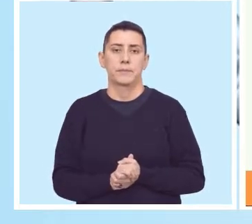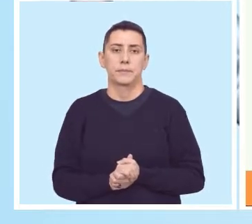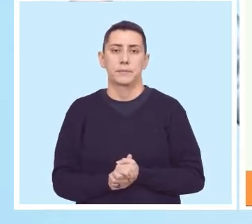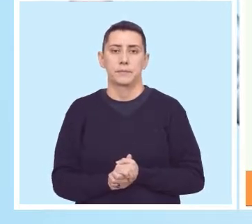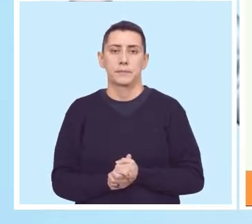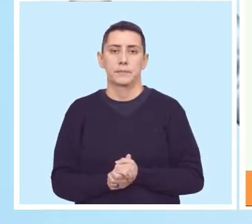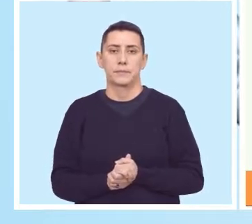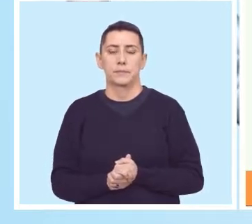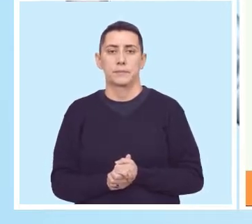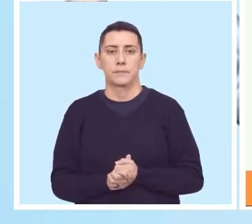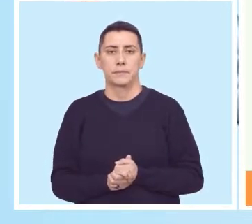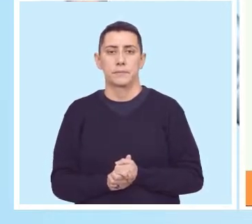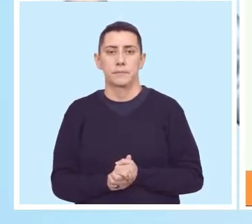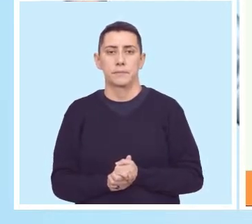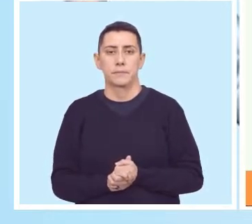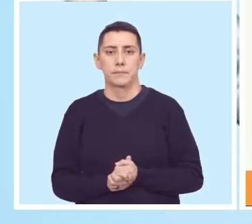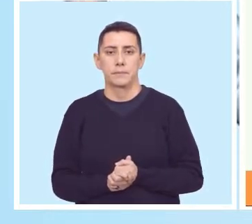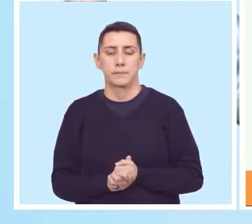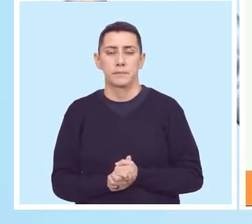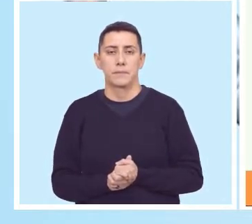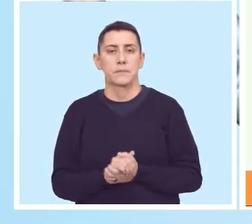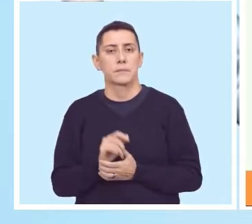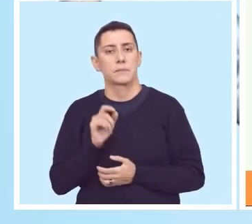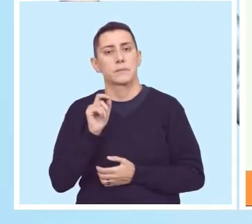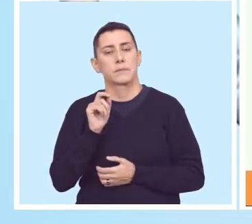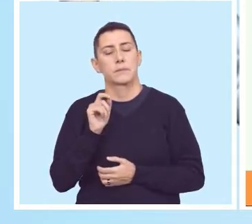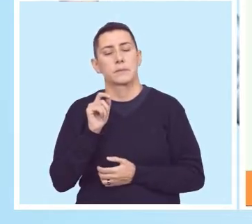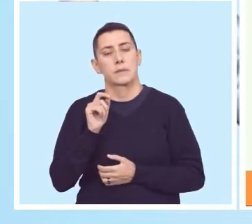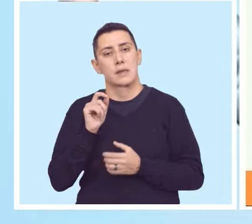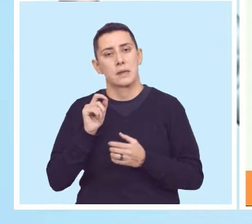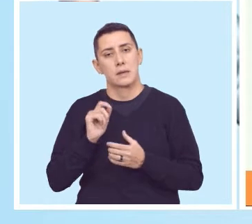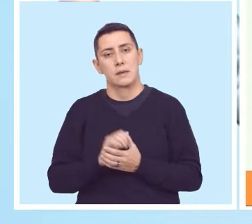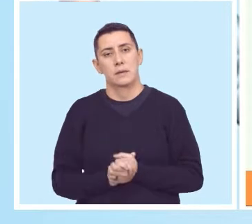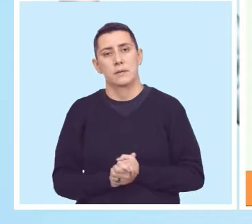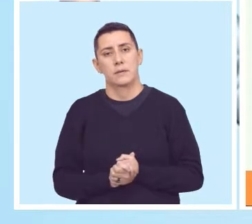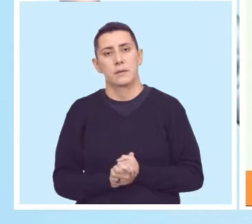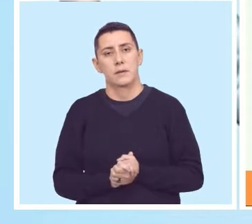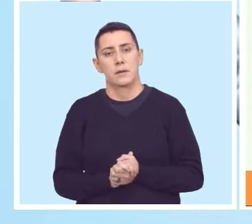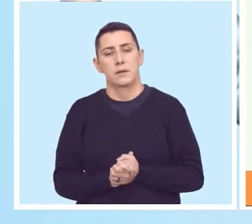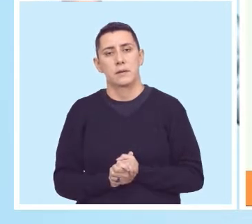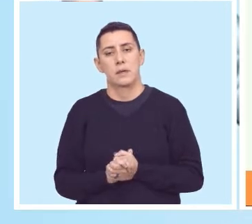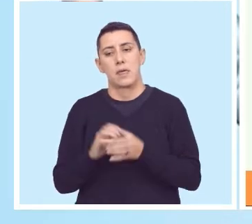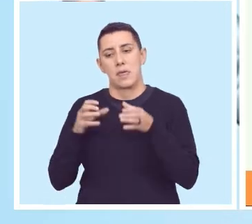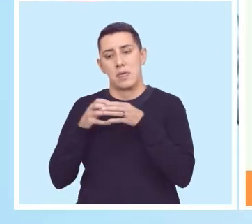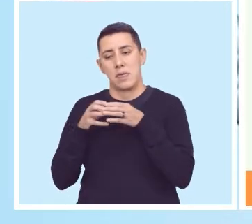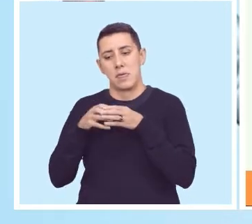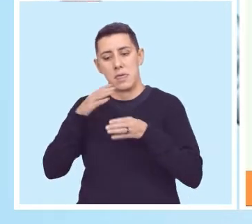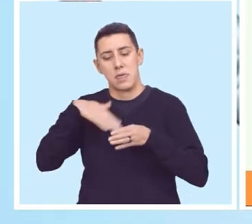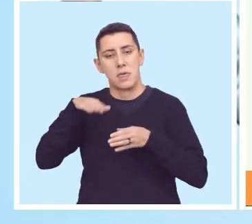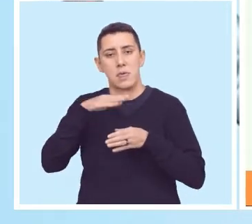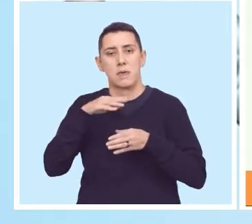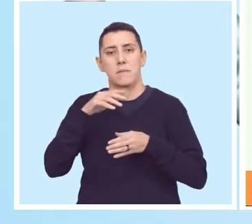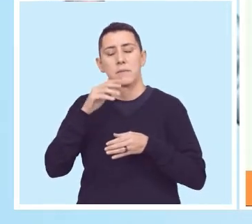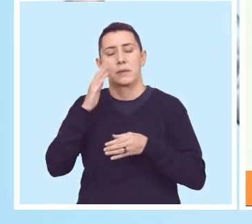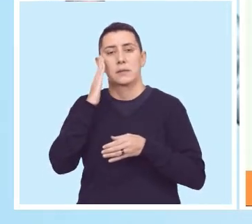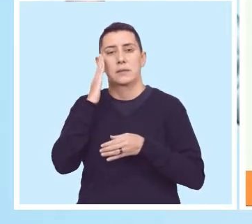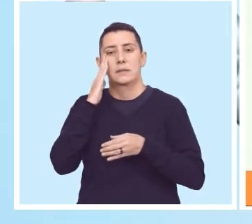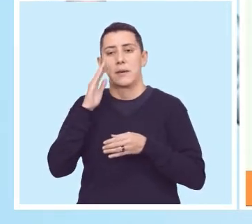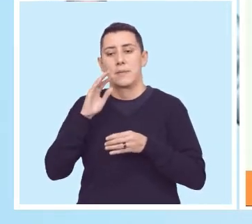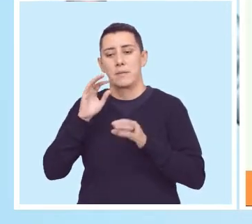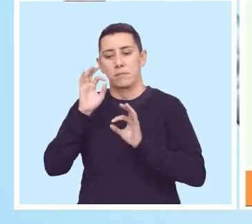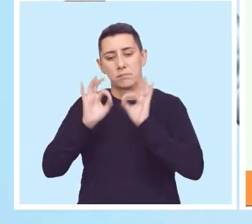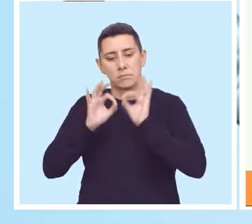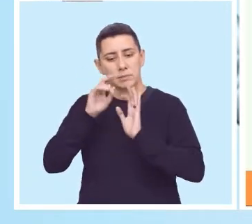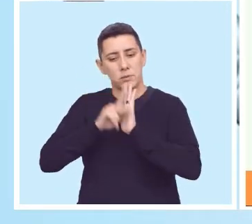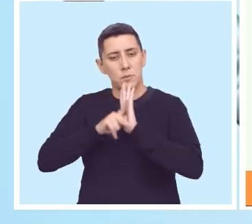pelo menos alguém que pudesse dar maiores informações, principalmente na reta final do projeto. No início